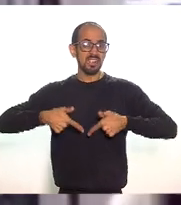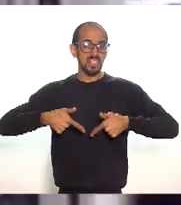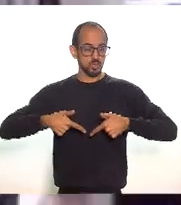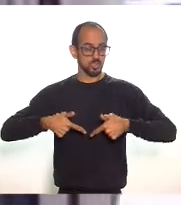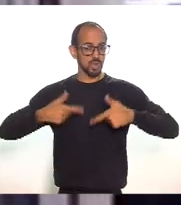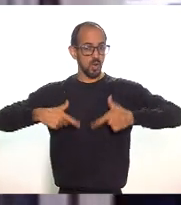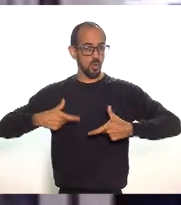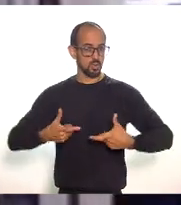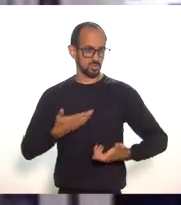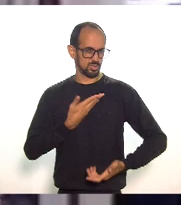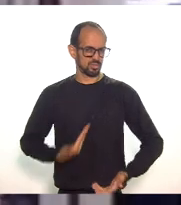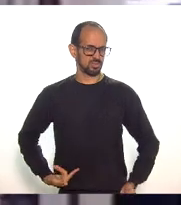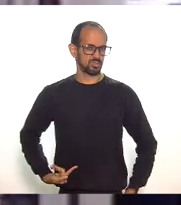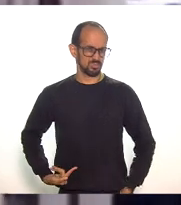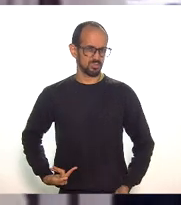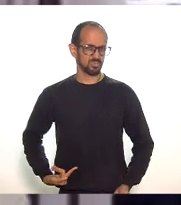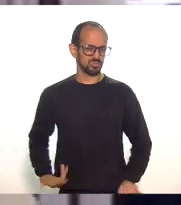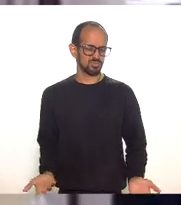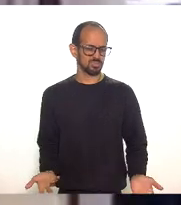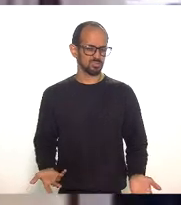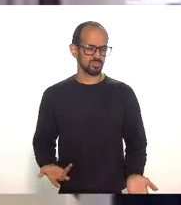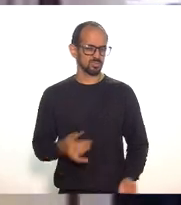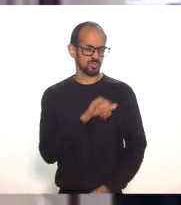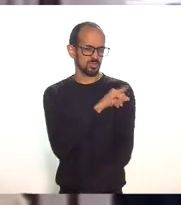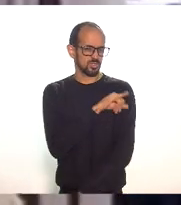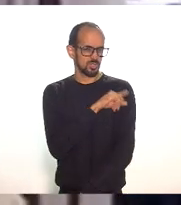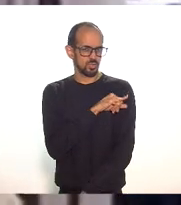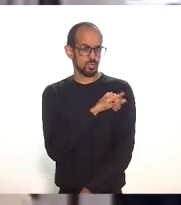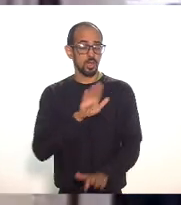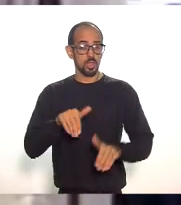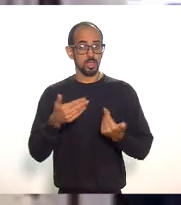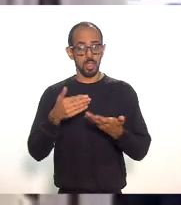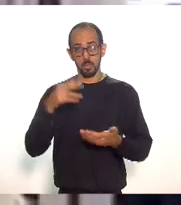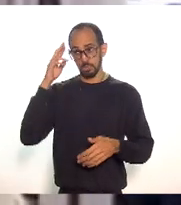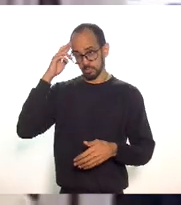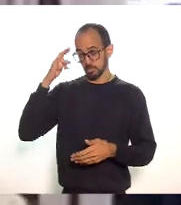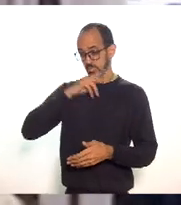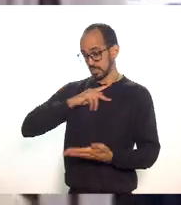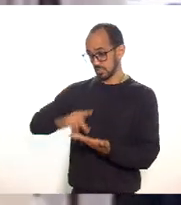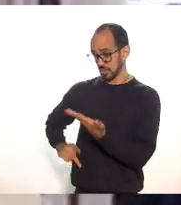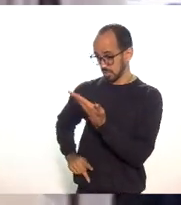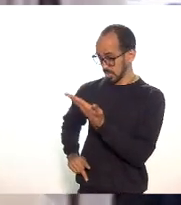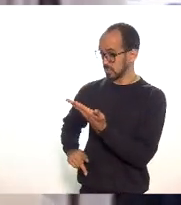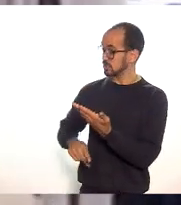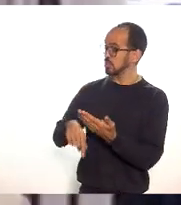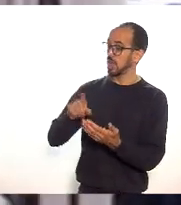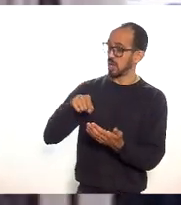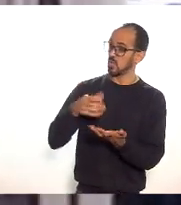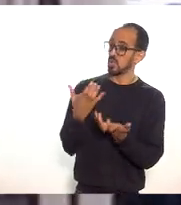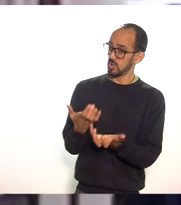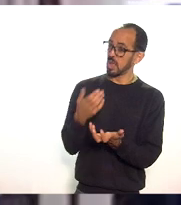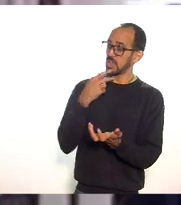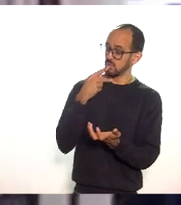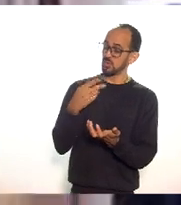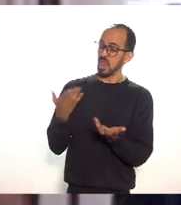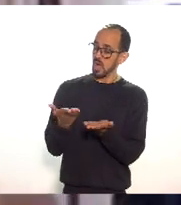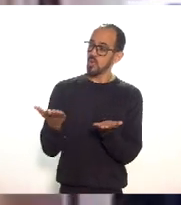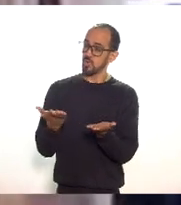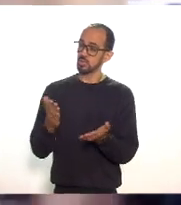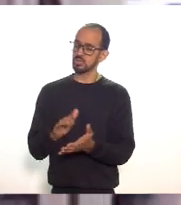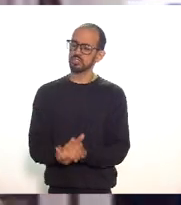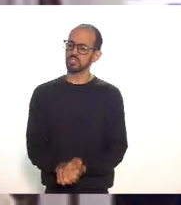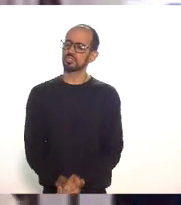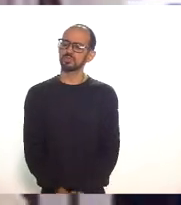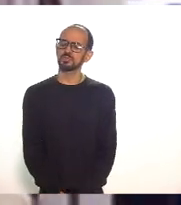Rio de Janeiro. Essa é que é a verdade. Então, nobre presidente, eram essas considerações que eu gostaria de fazer por hoje e